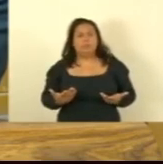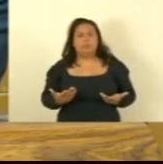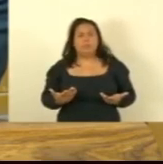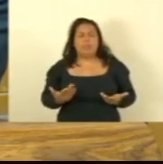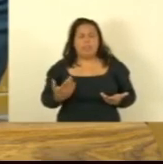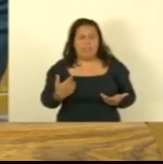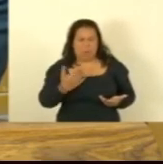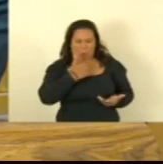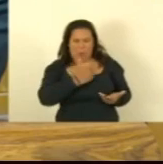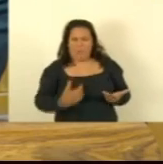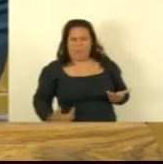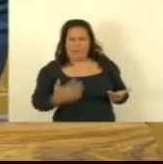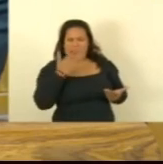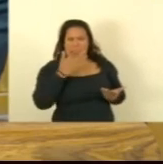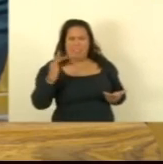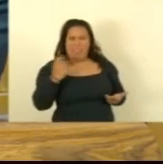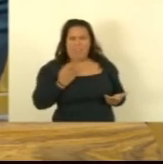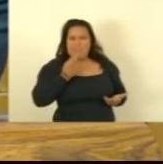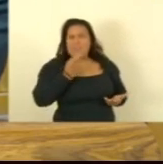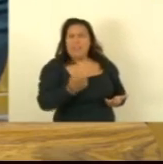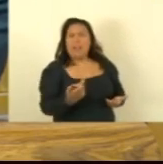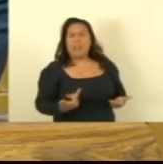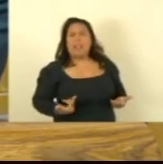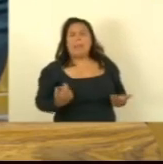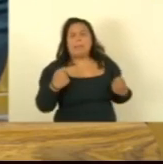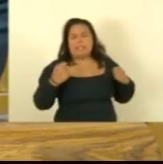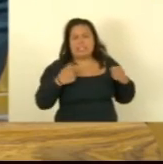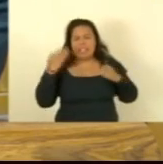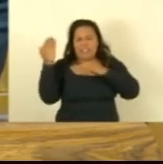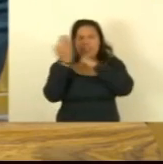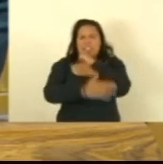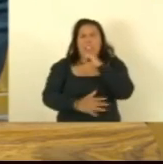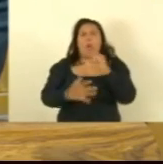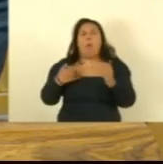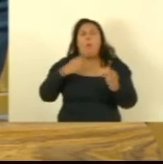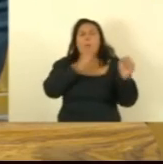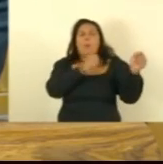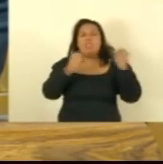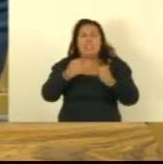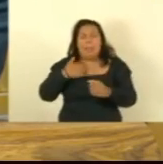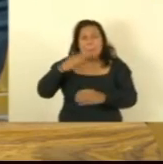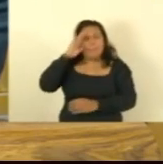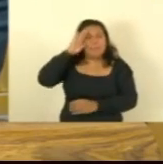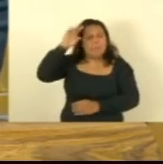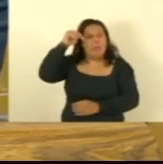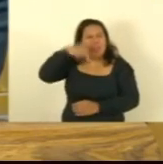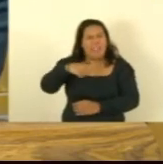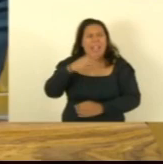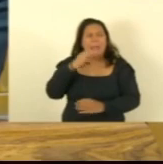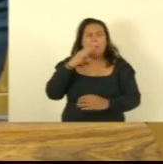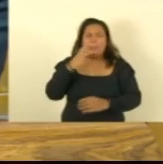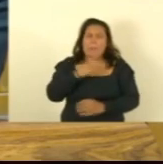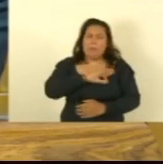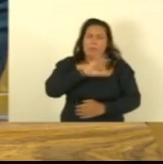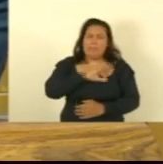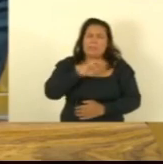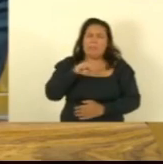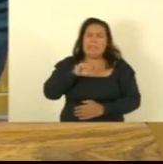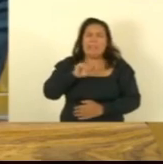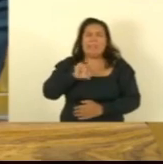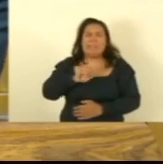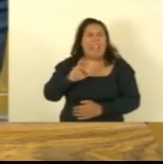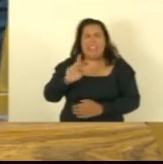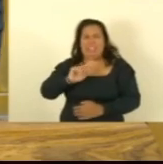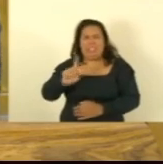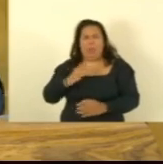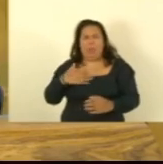pelo governo federal? Quem deveria defender o poder central da nossa nação é a Polícia Militar e não o